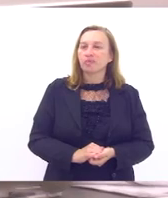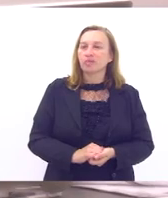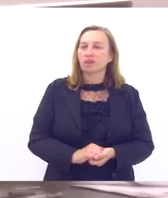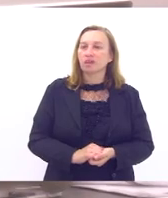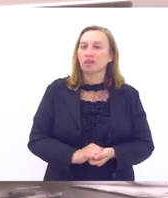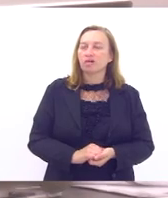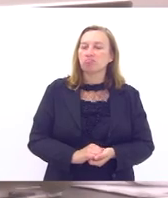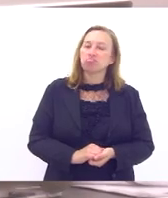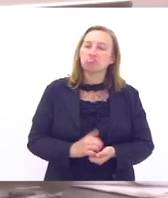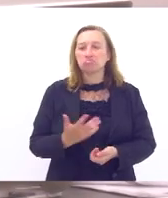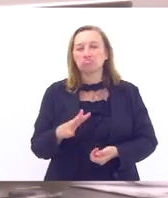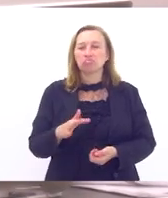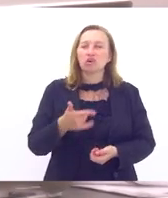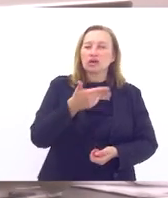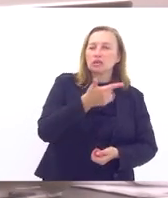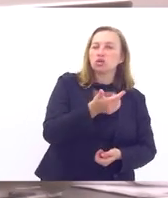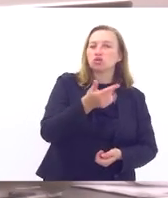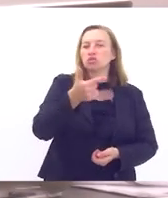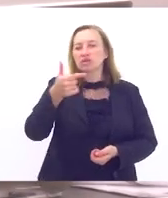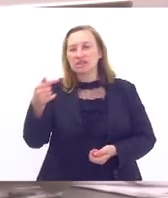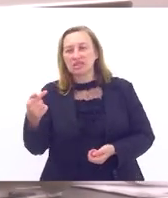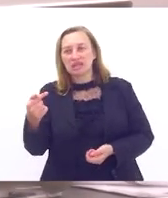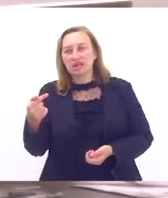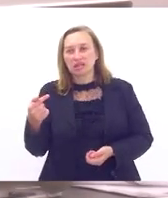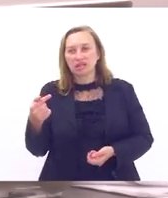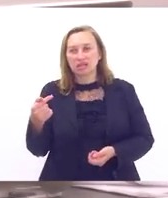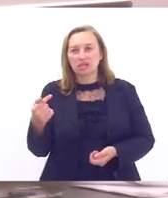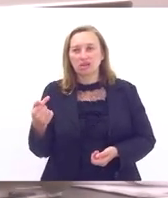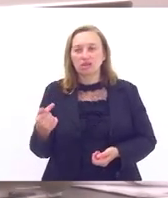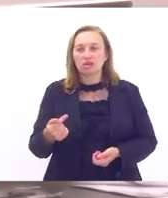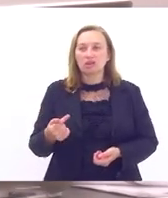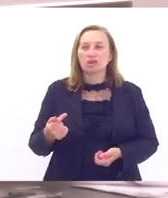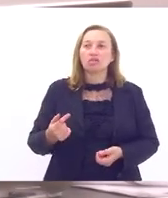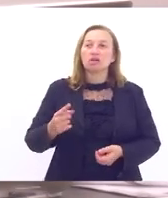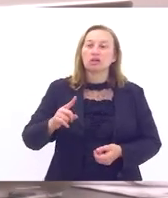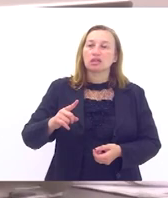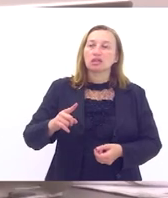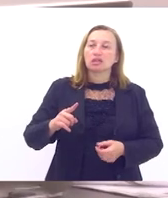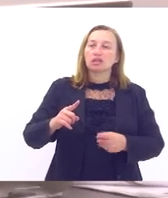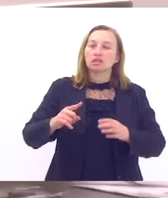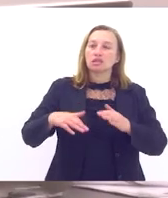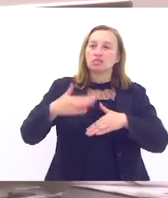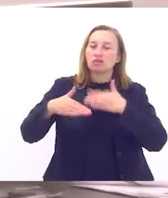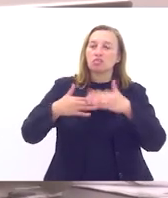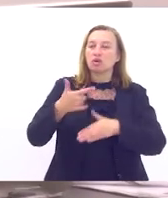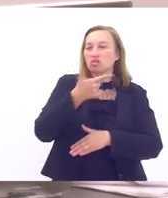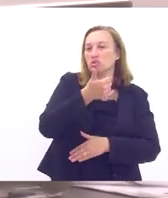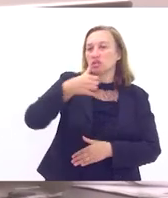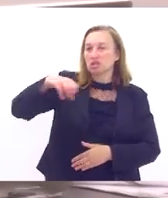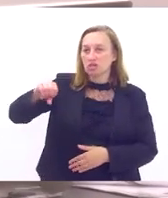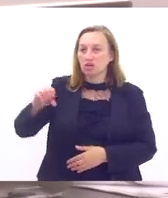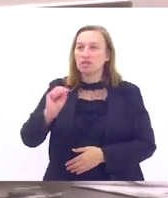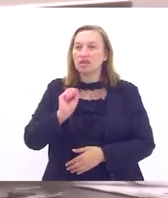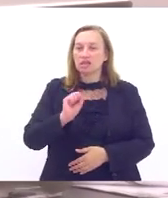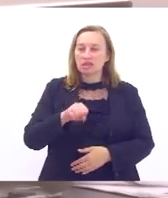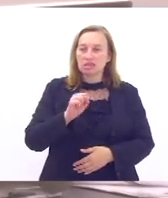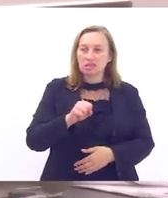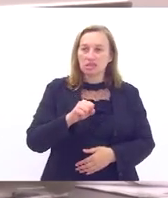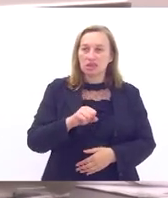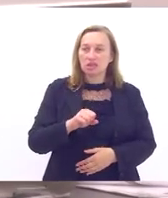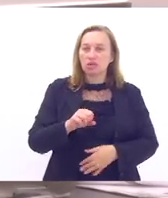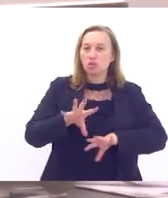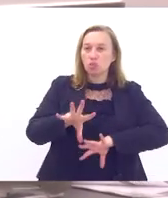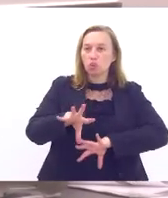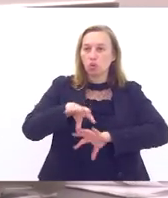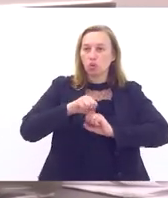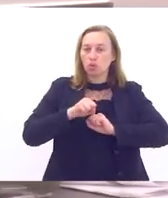desde pelo menos 2017, com um pico em 2019, mas ainda assim a contribuição dos casos de tuberculose na